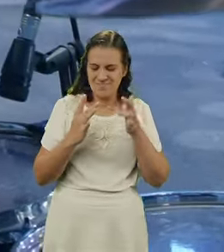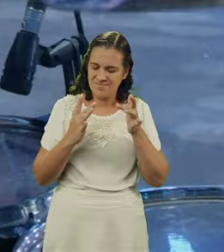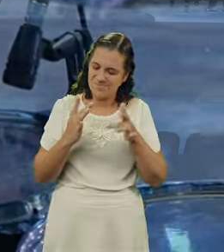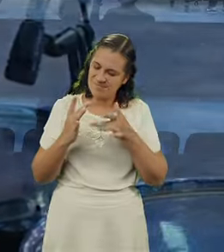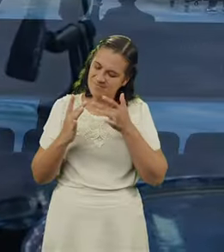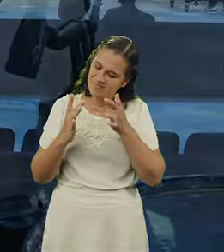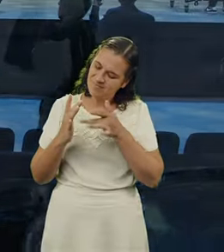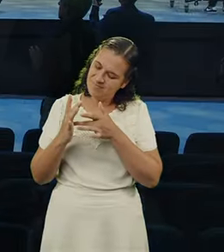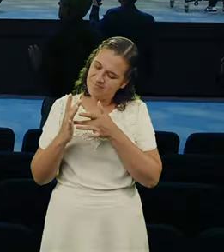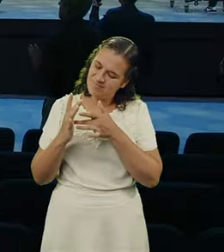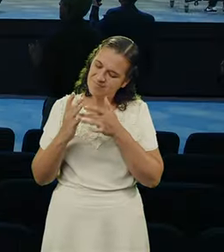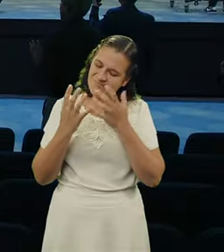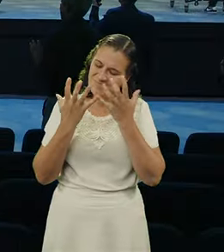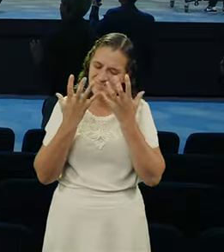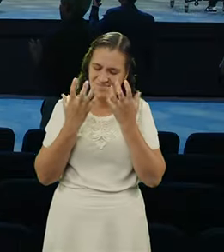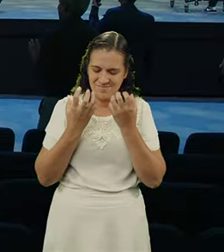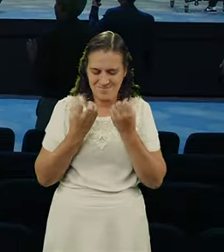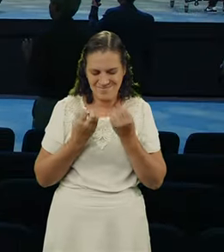Cristo